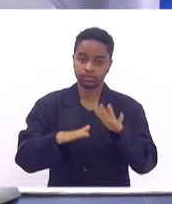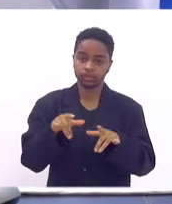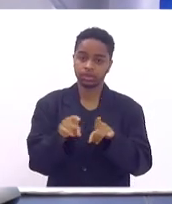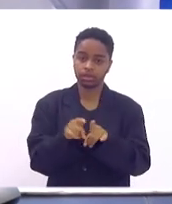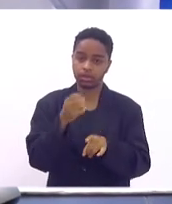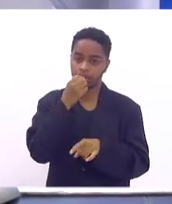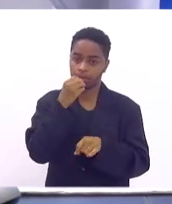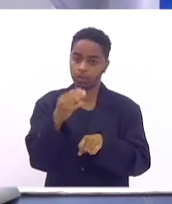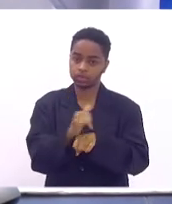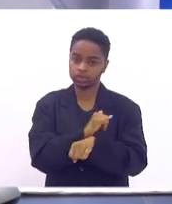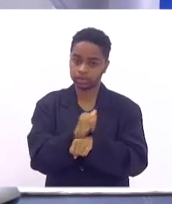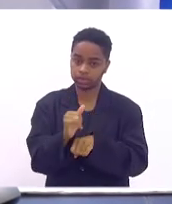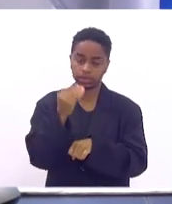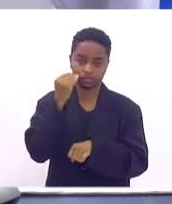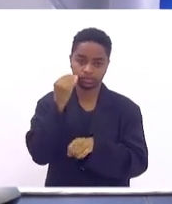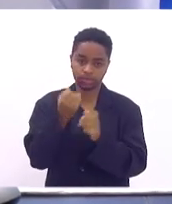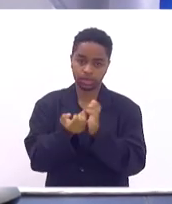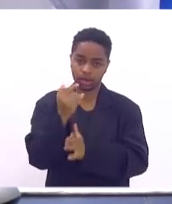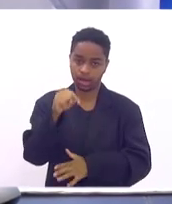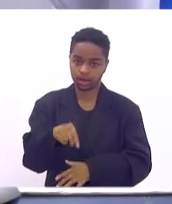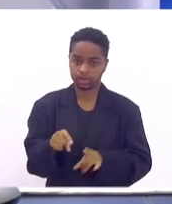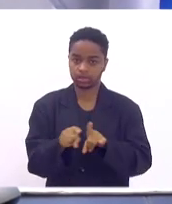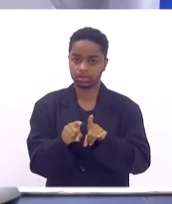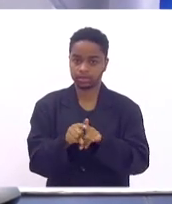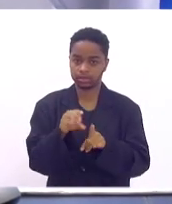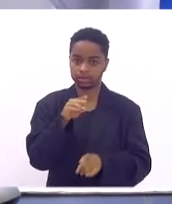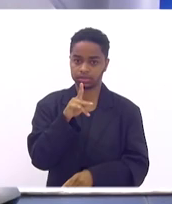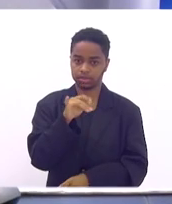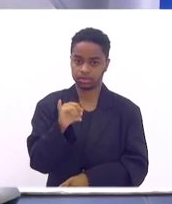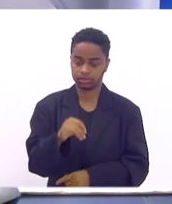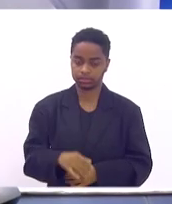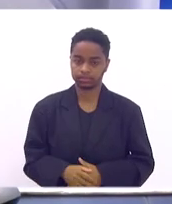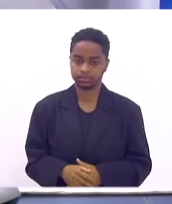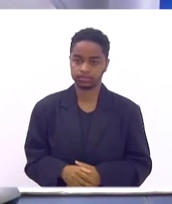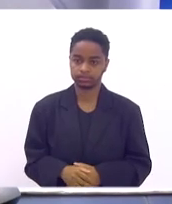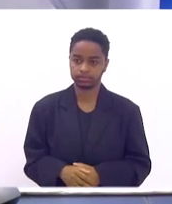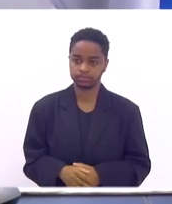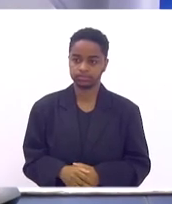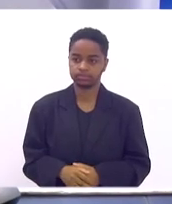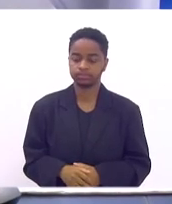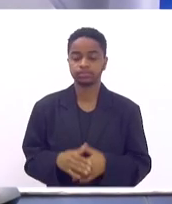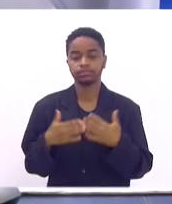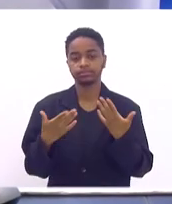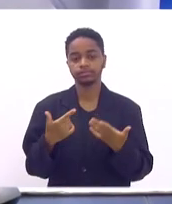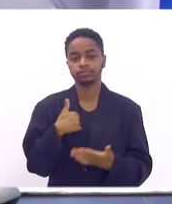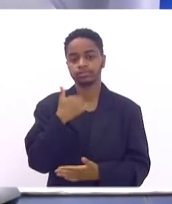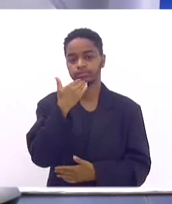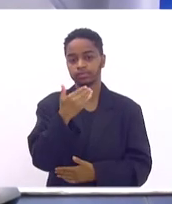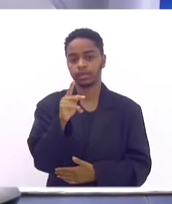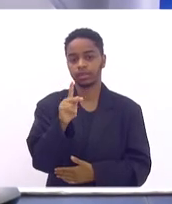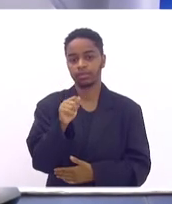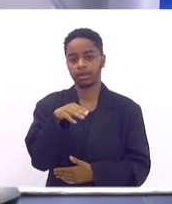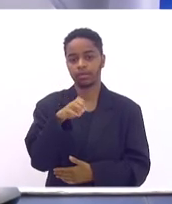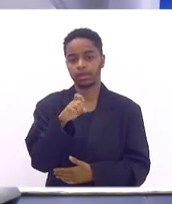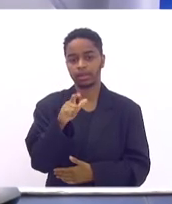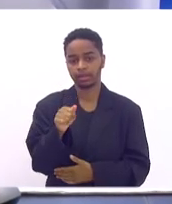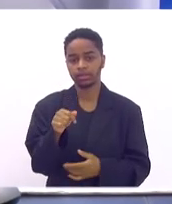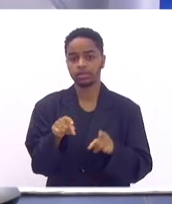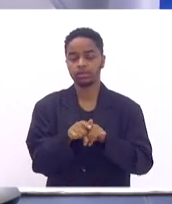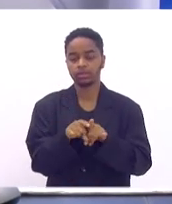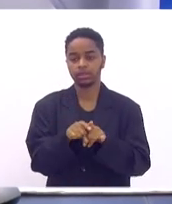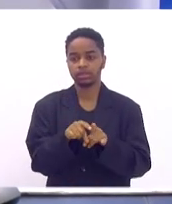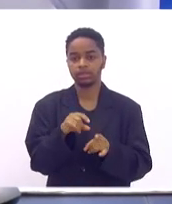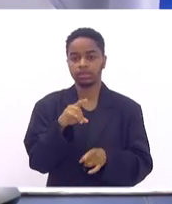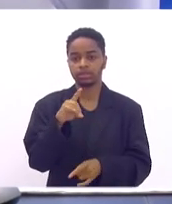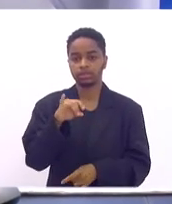boa estratégia a ser desenvolvida aqui também por essa CPI. E aí, então, pedindo para a doutora Pamela e para a doutora Júlia e,